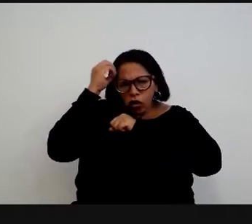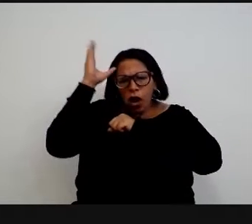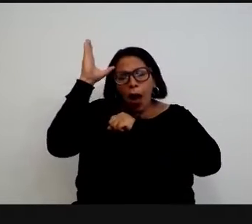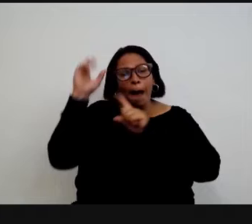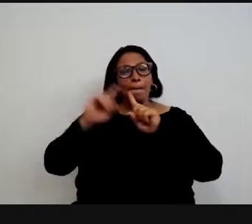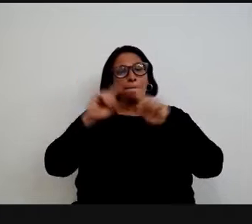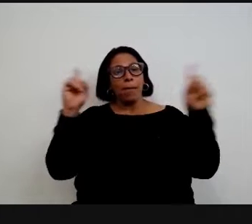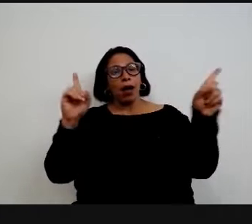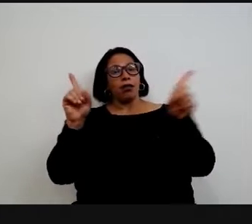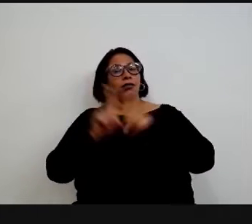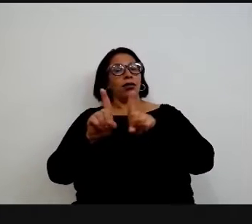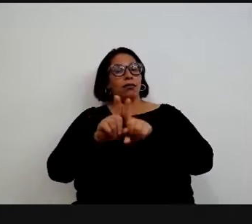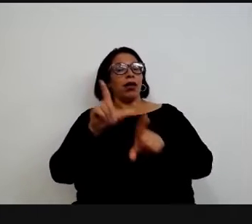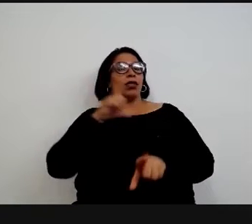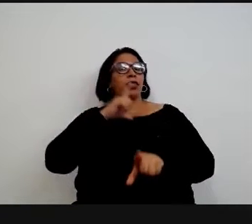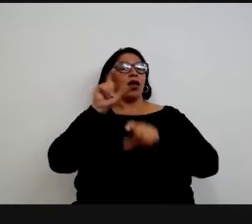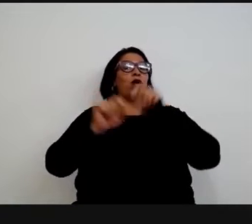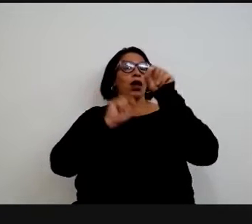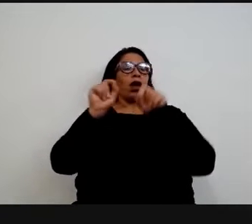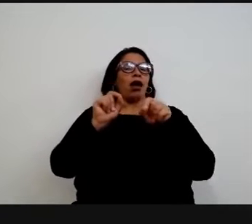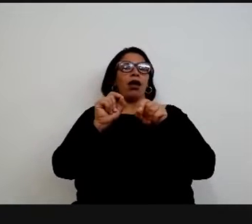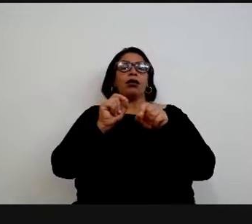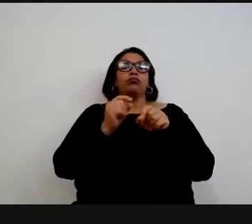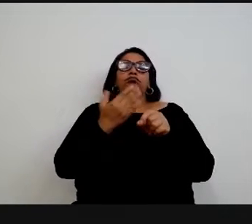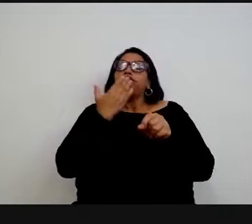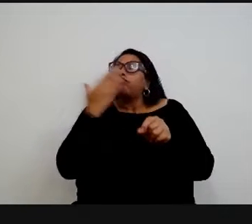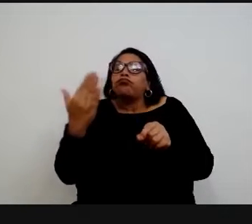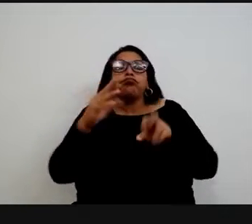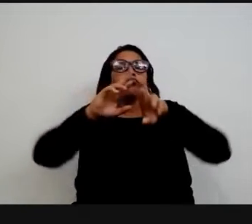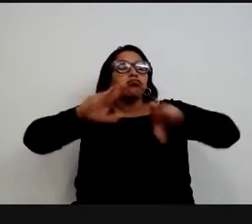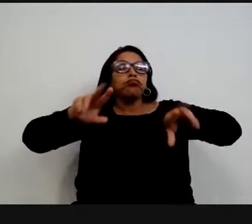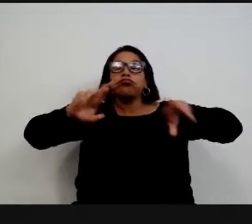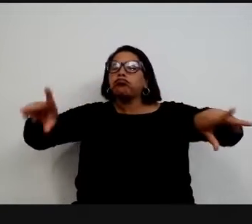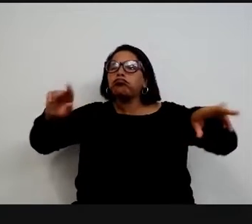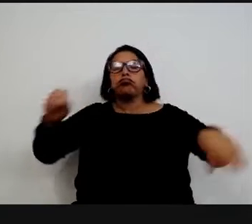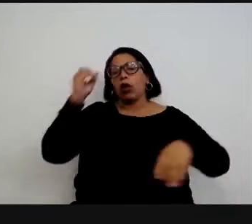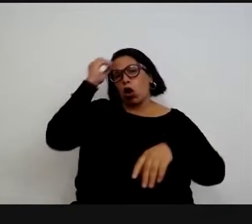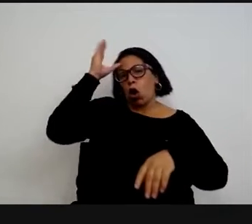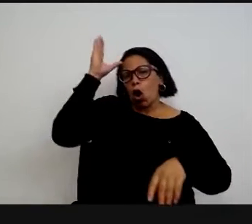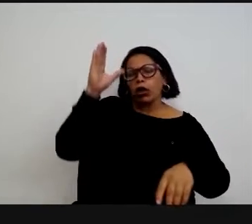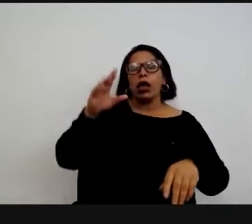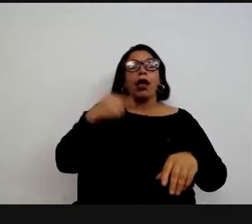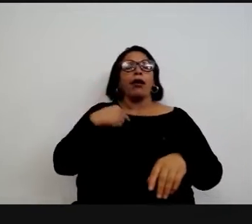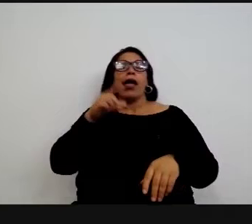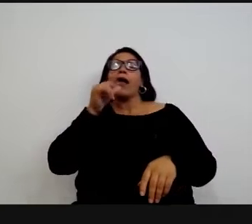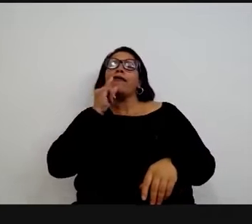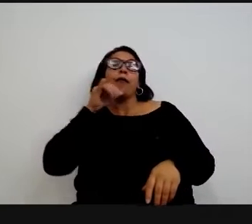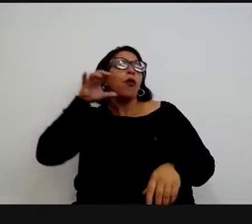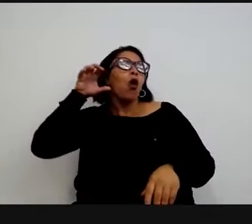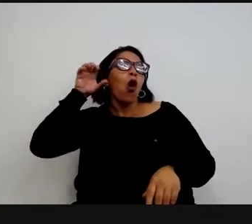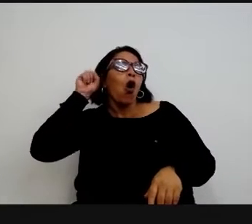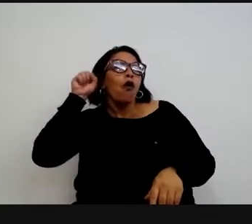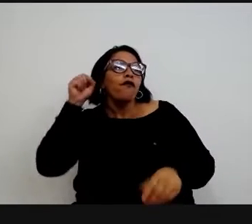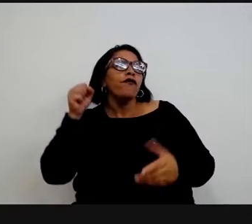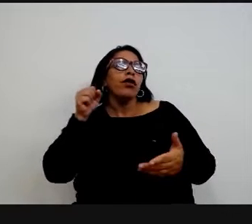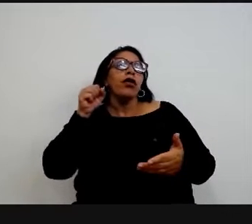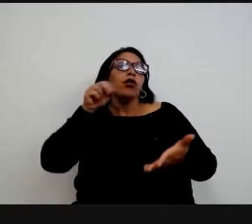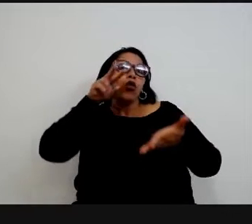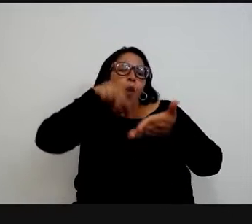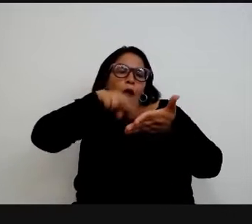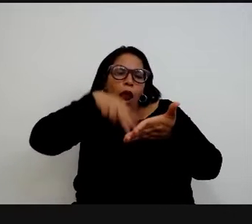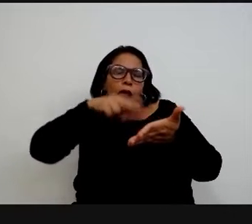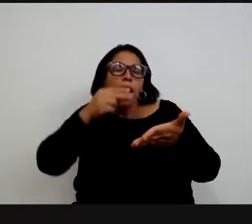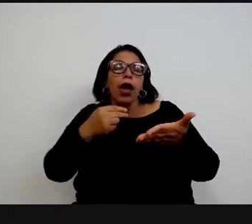conhecimento, mas você tem também, como eu disse ainda há pouco, estilos de aprendizagem diferentes. Pessoas que aprendem ouvindo, pessoas que aprendem por